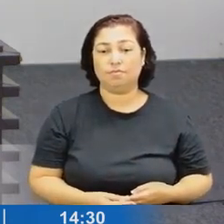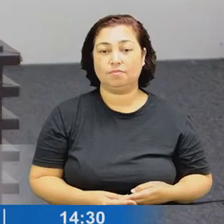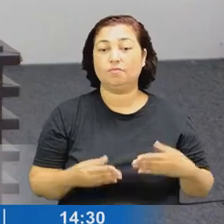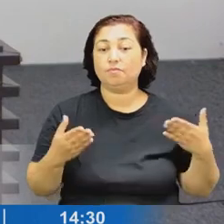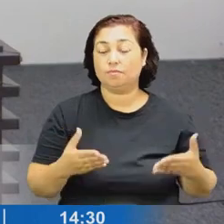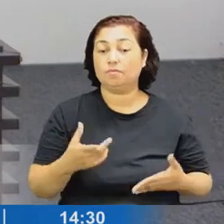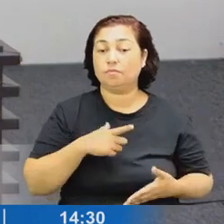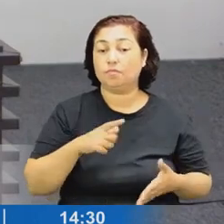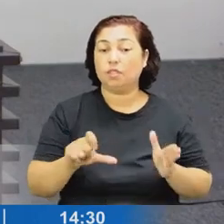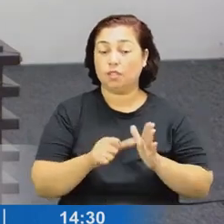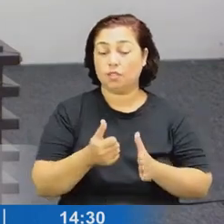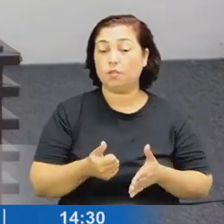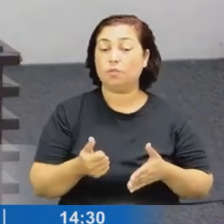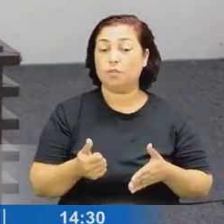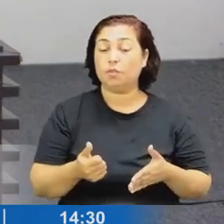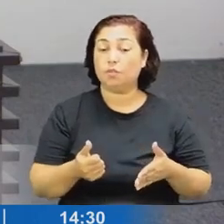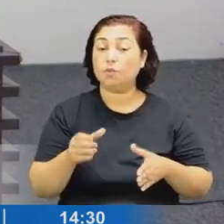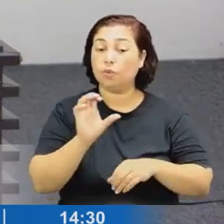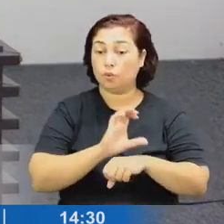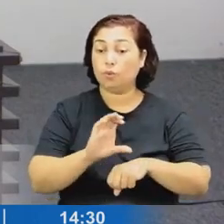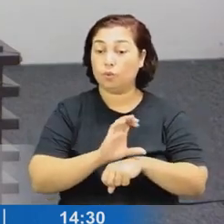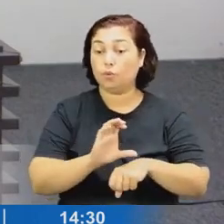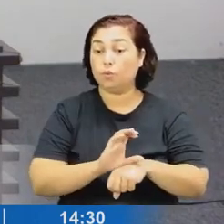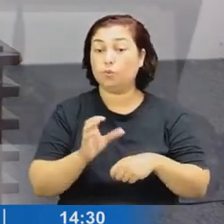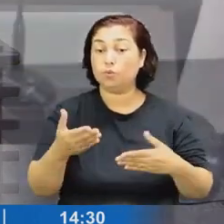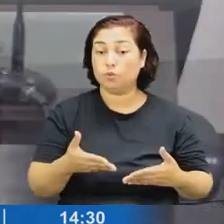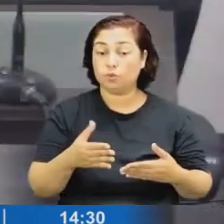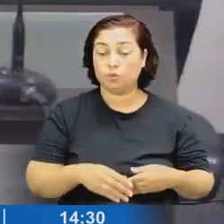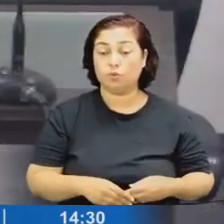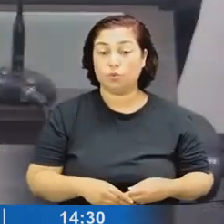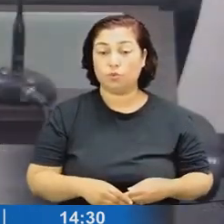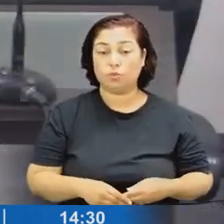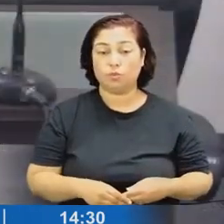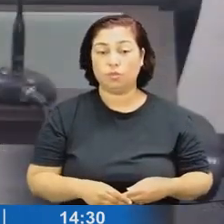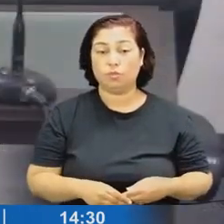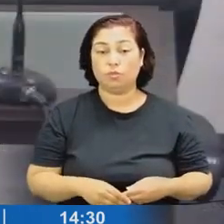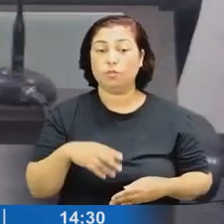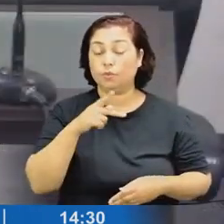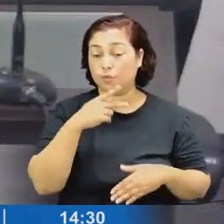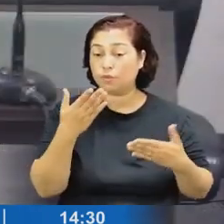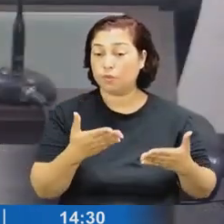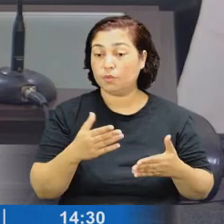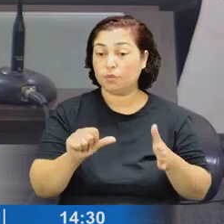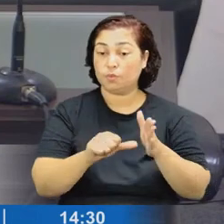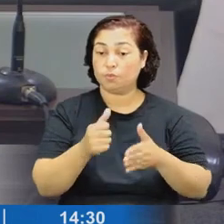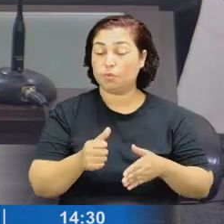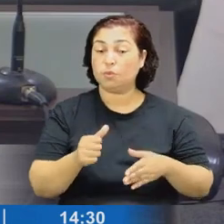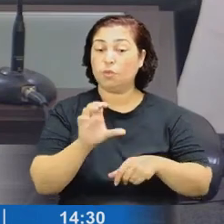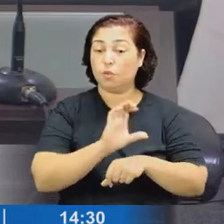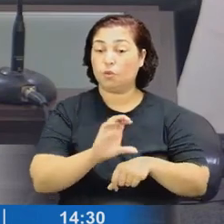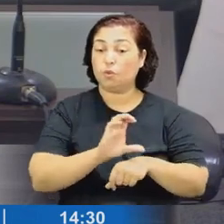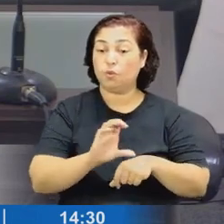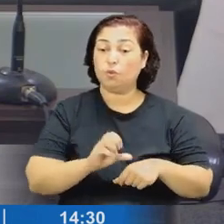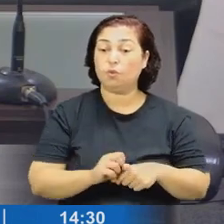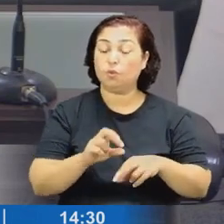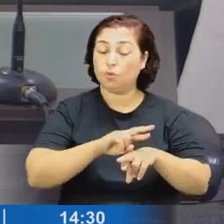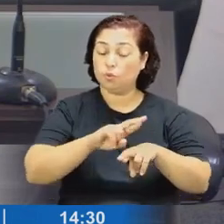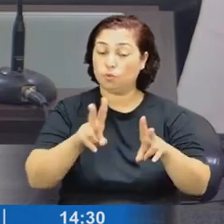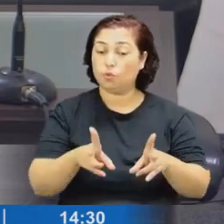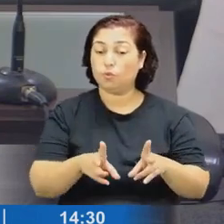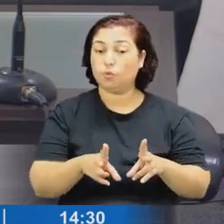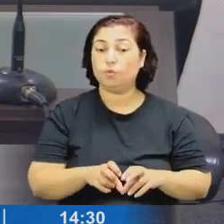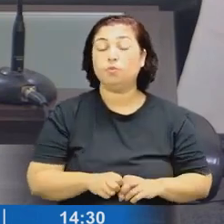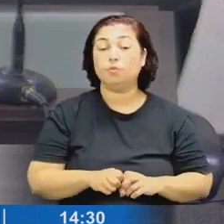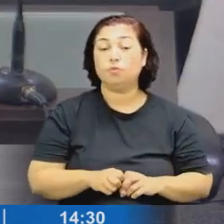já teve o primeiro módulo aqui do curso que vai ser falado hoje né o primeiro módulo que foi diferenciação